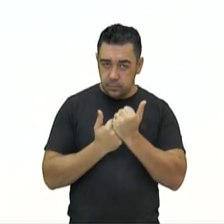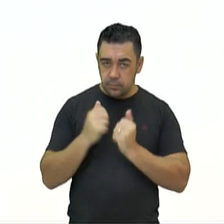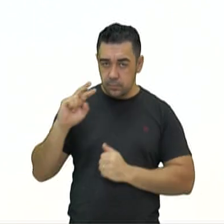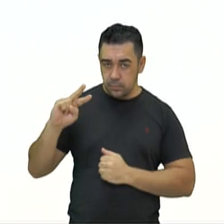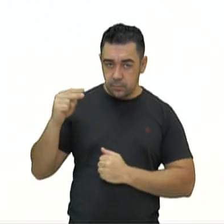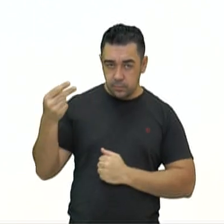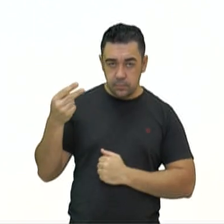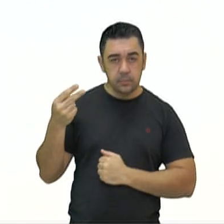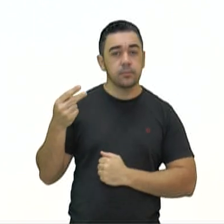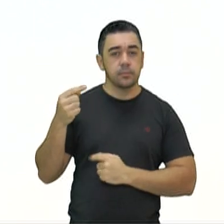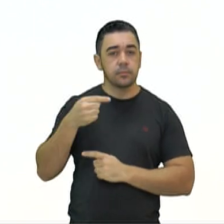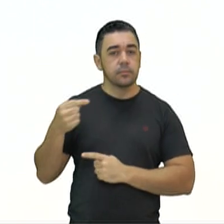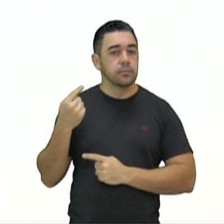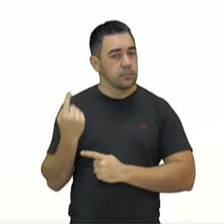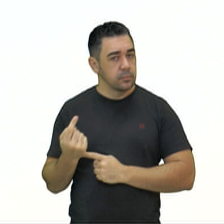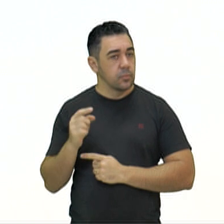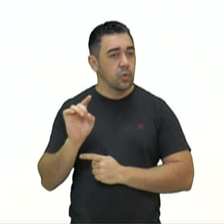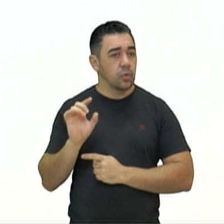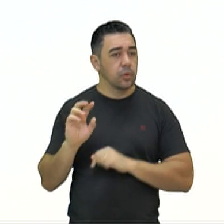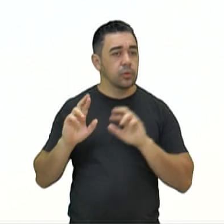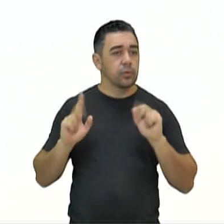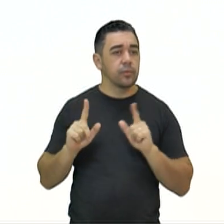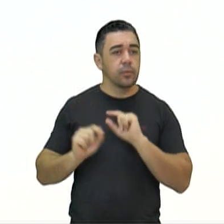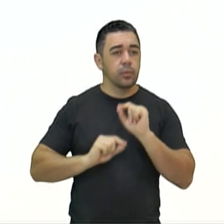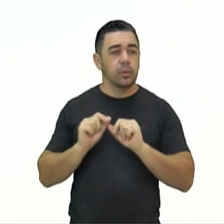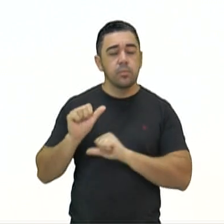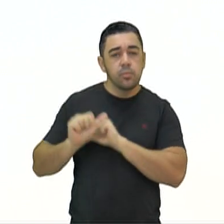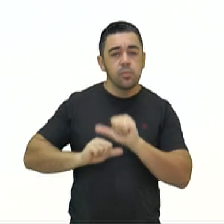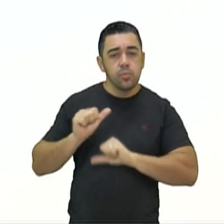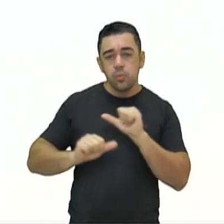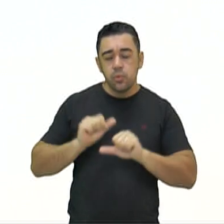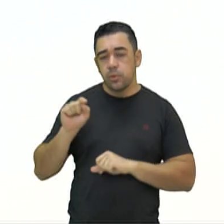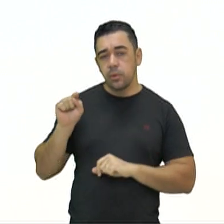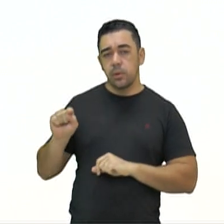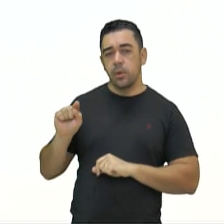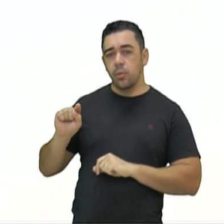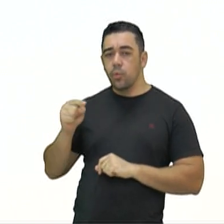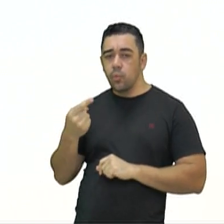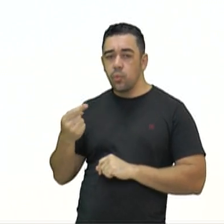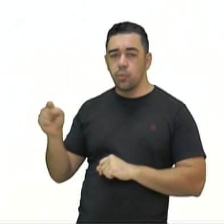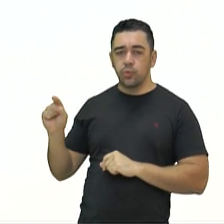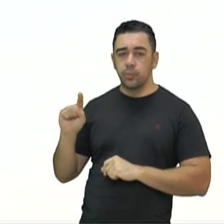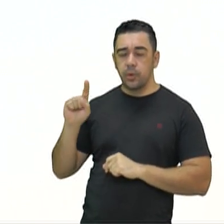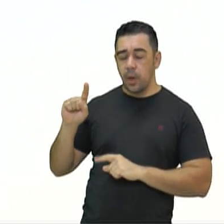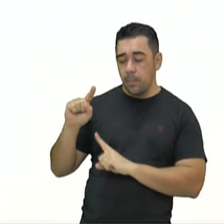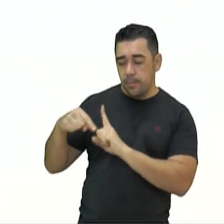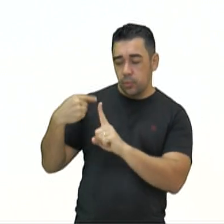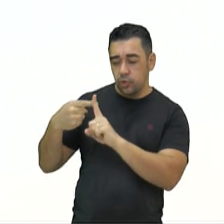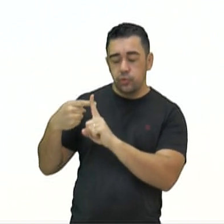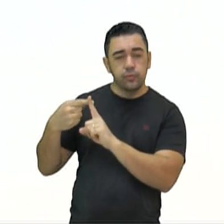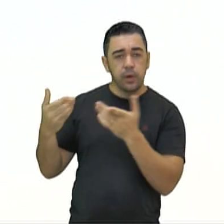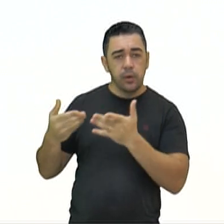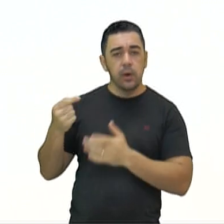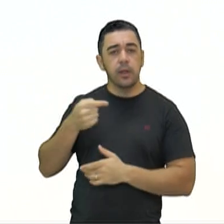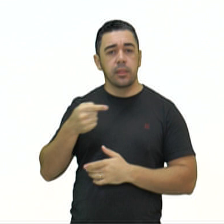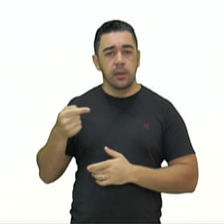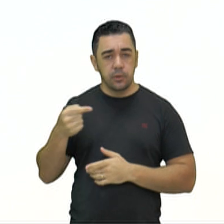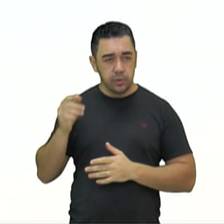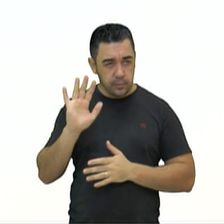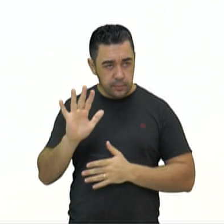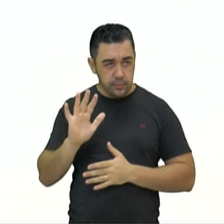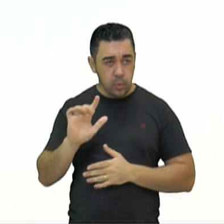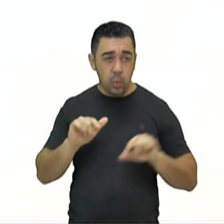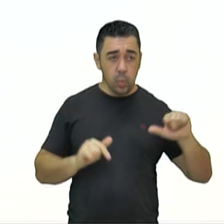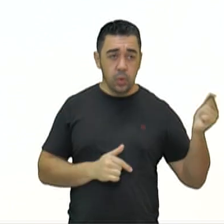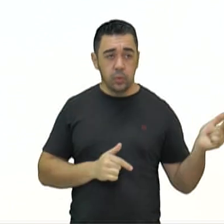1. A única coisa que isso vai fazer é mudar o sinal do último termo, que é positivo, vai passar a ser negativo. E